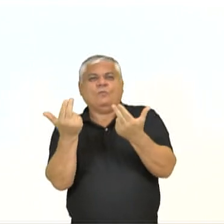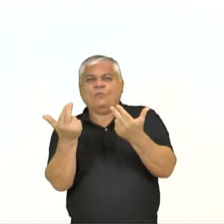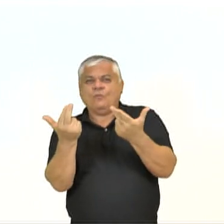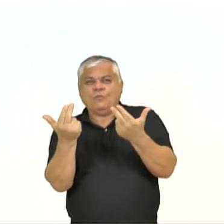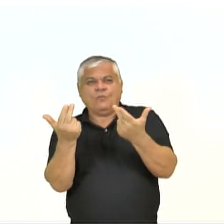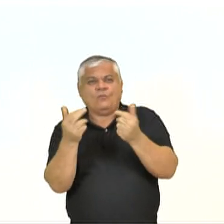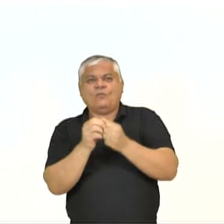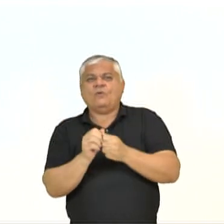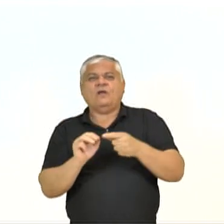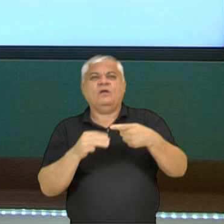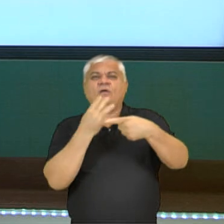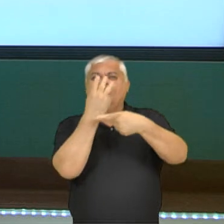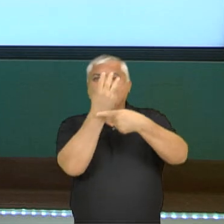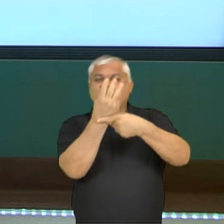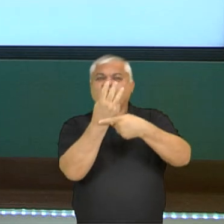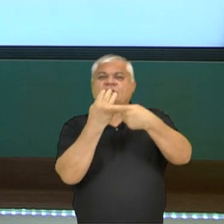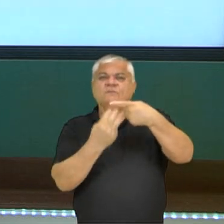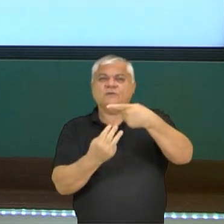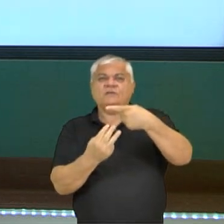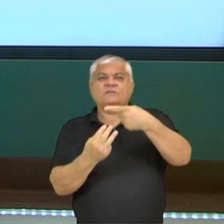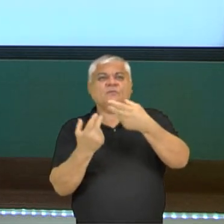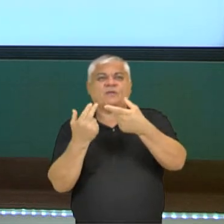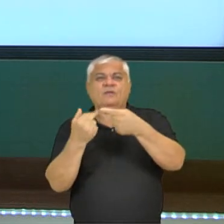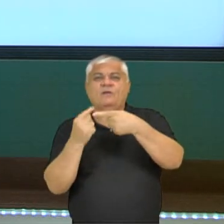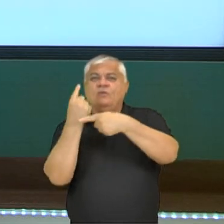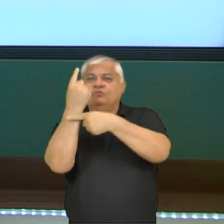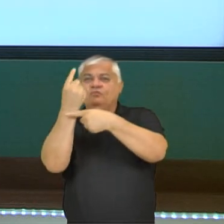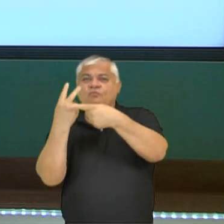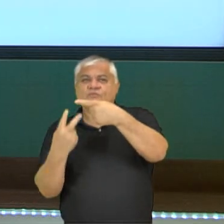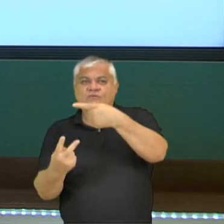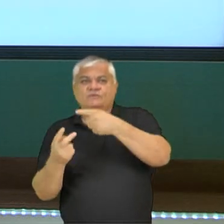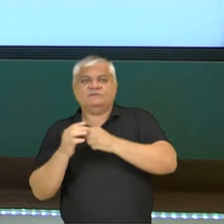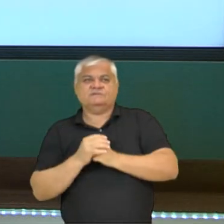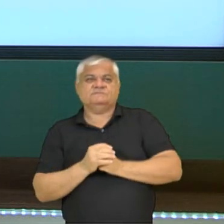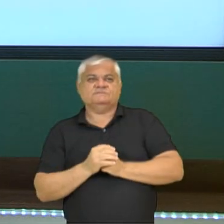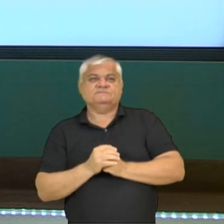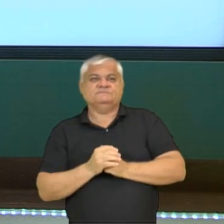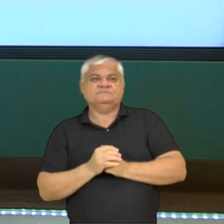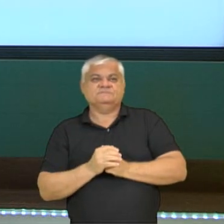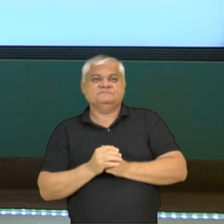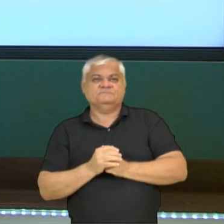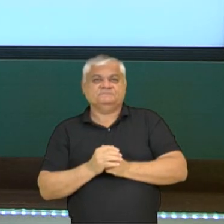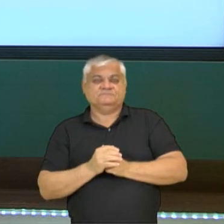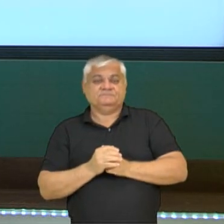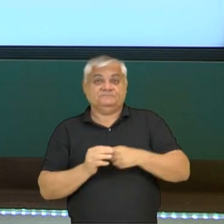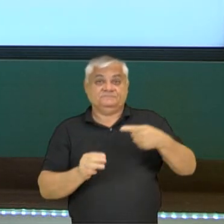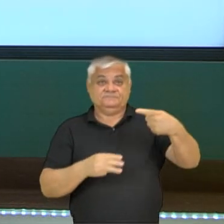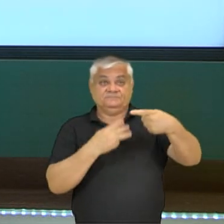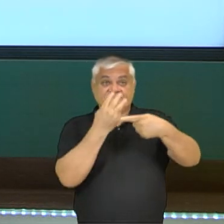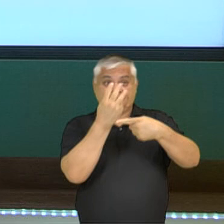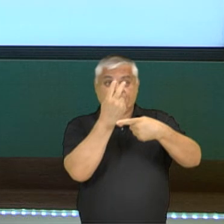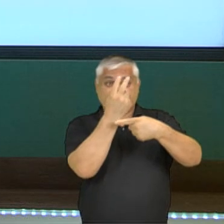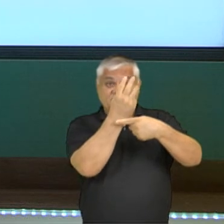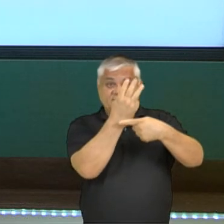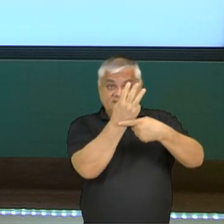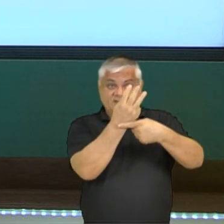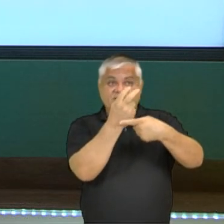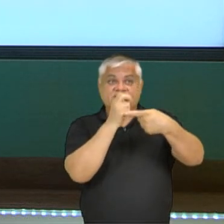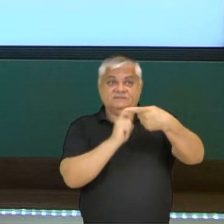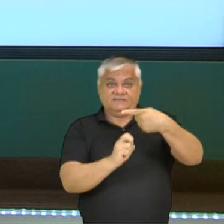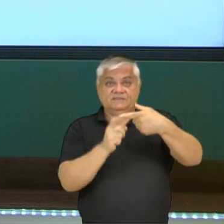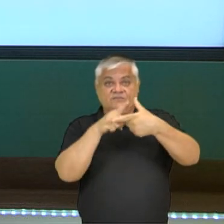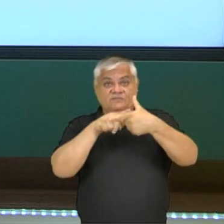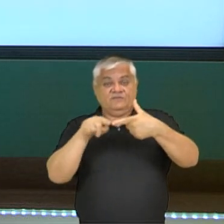de 3/5 pelo inverso de 2, que é 1 sobre 2. Olha só, eu posso dividir, então, 3/5